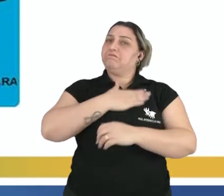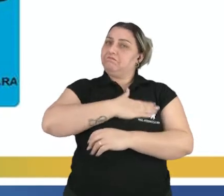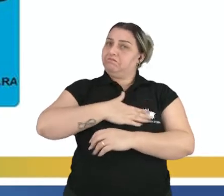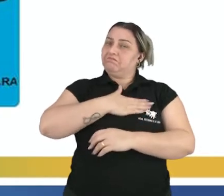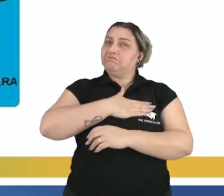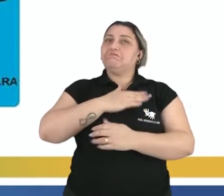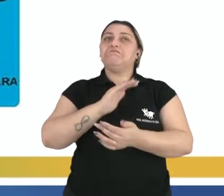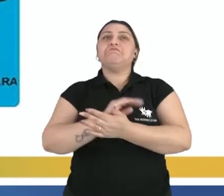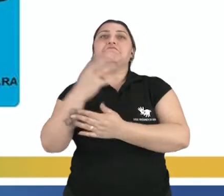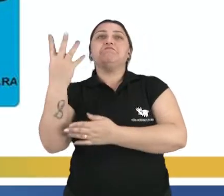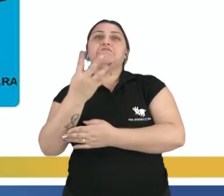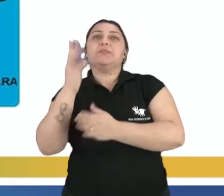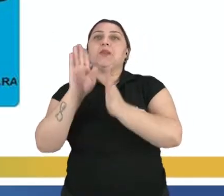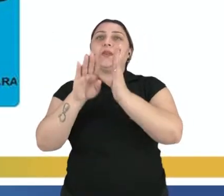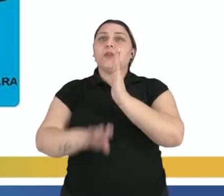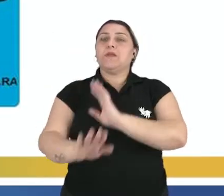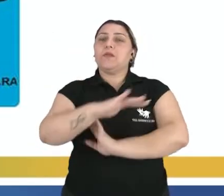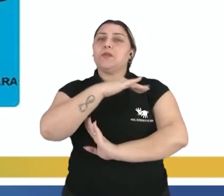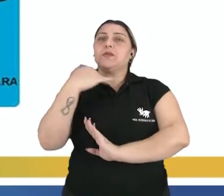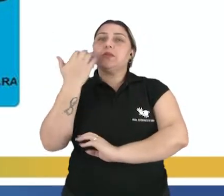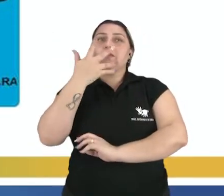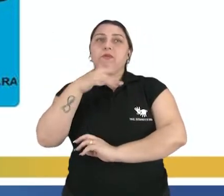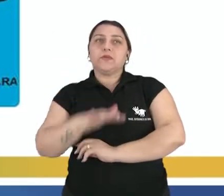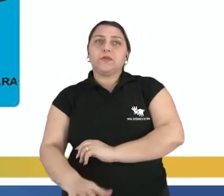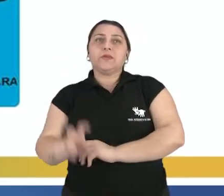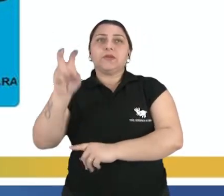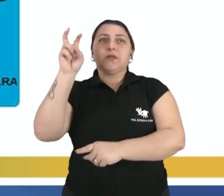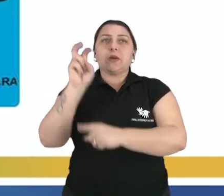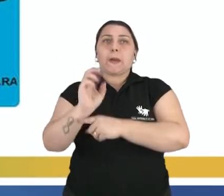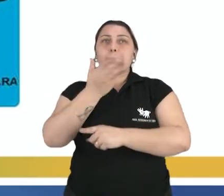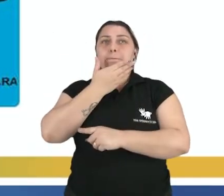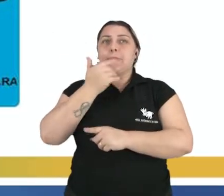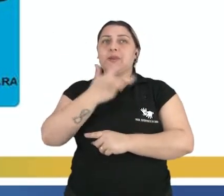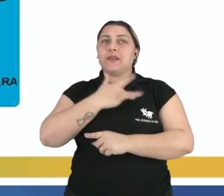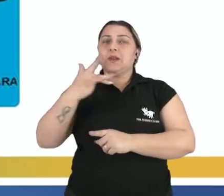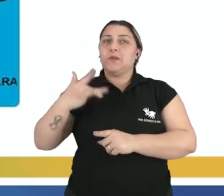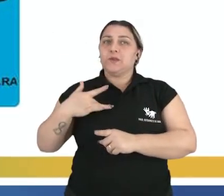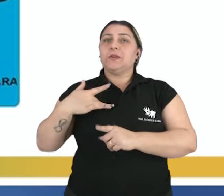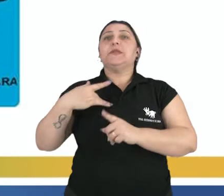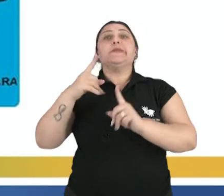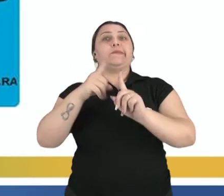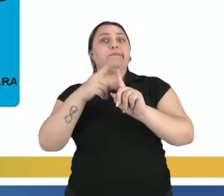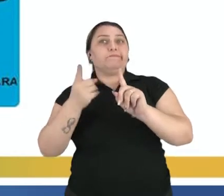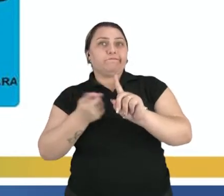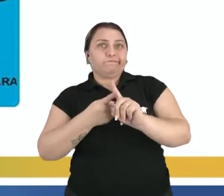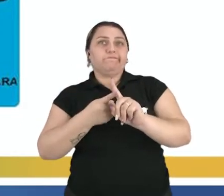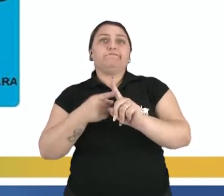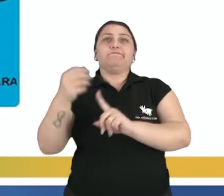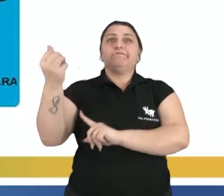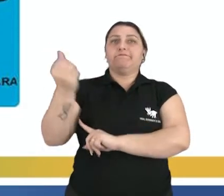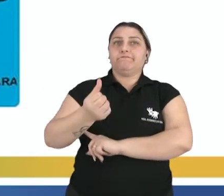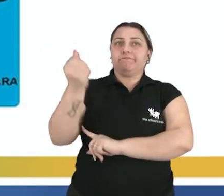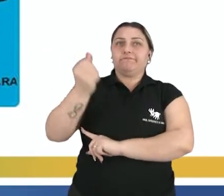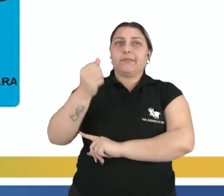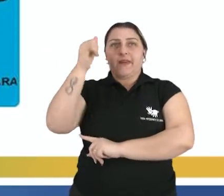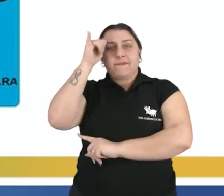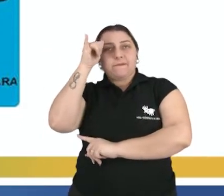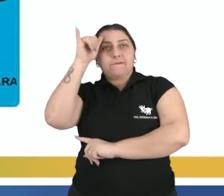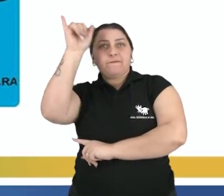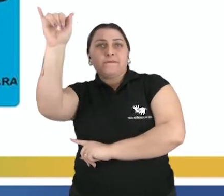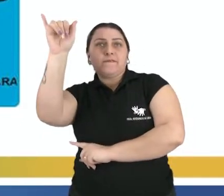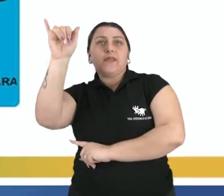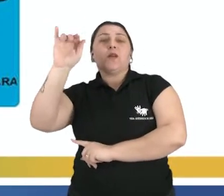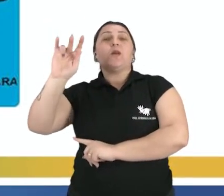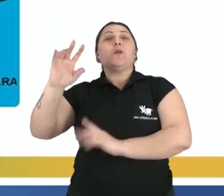desse. O 4, reduzir a mortalidade infantil. 5, melhorar a saúde materna. 6, combater